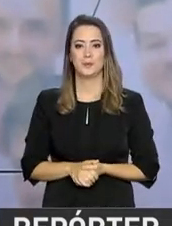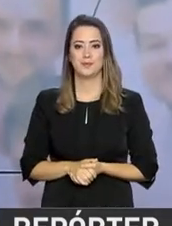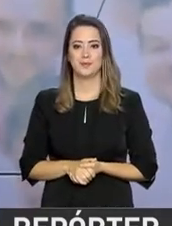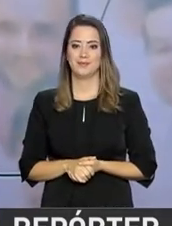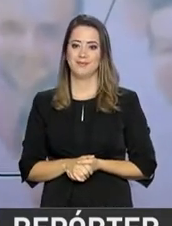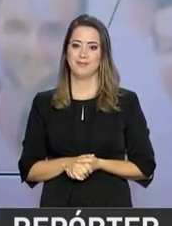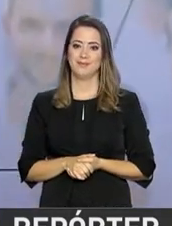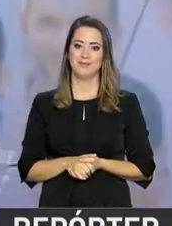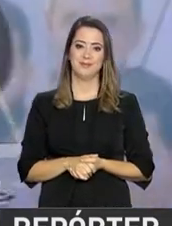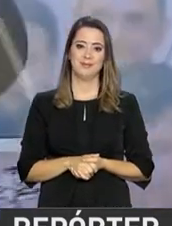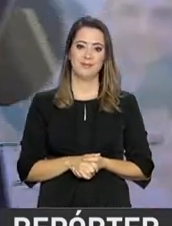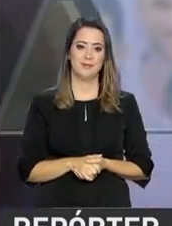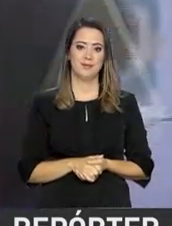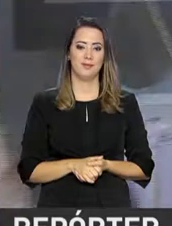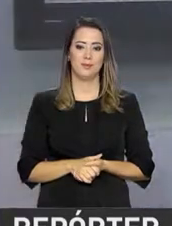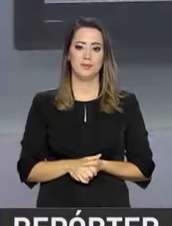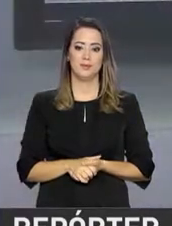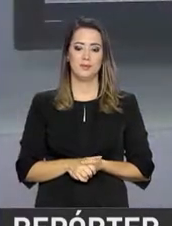Bem.